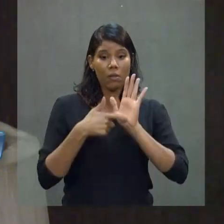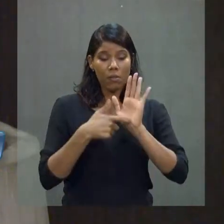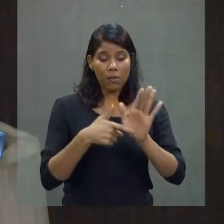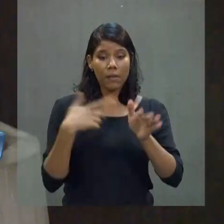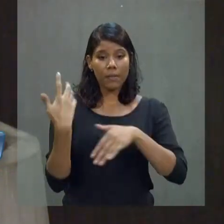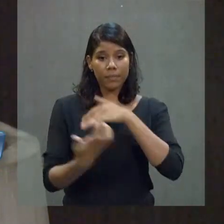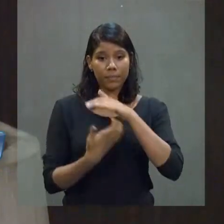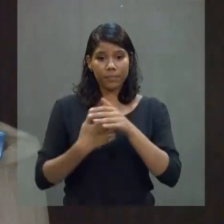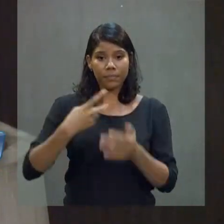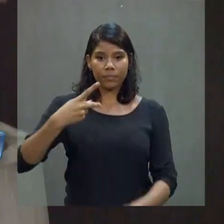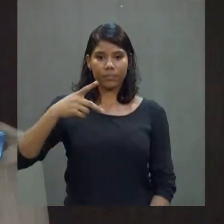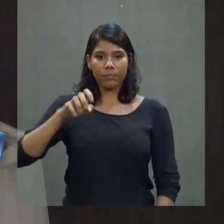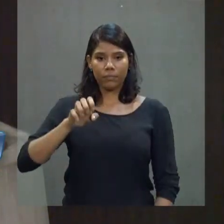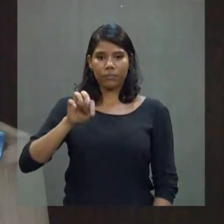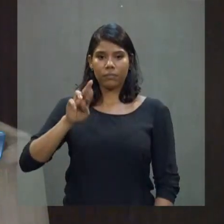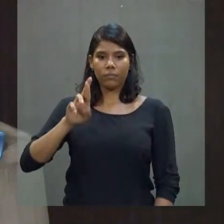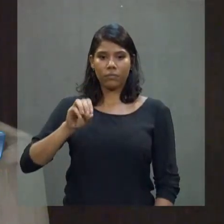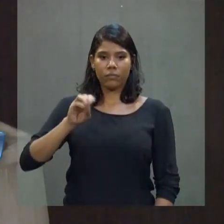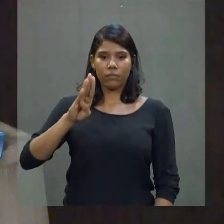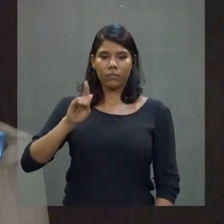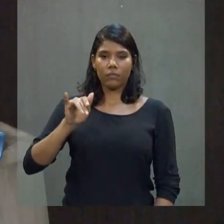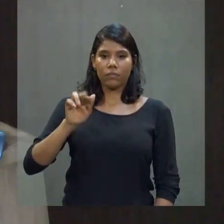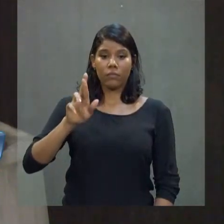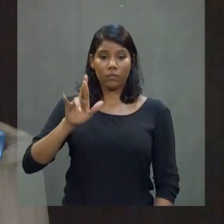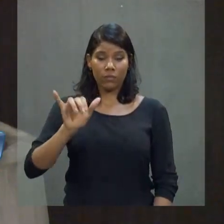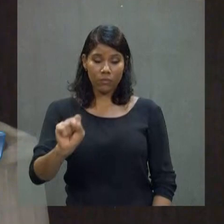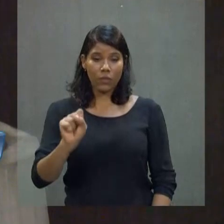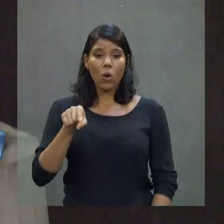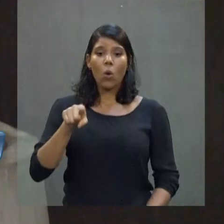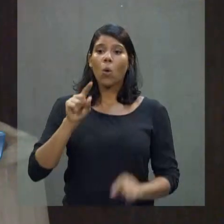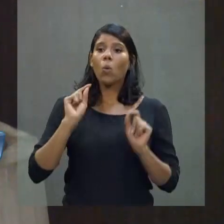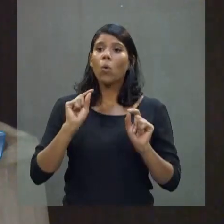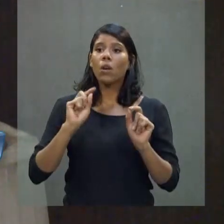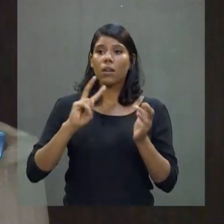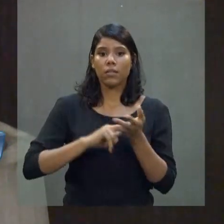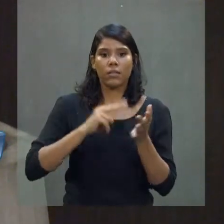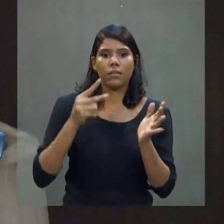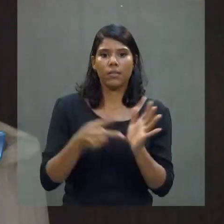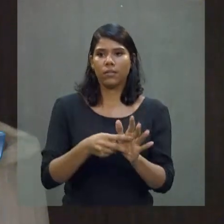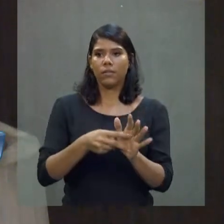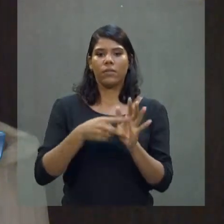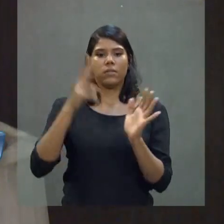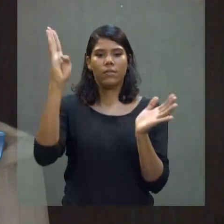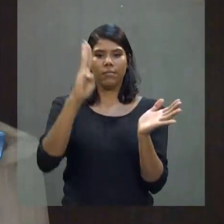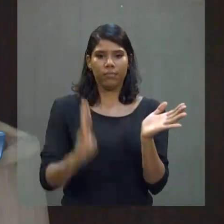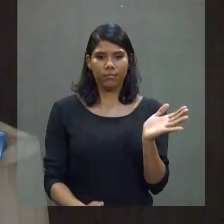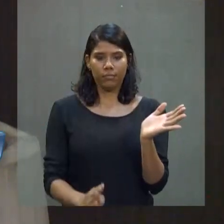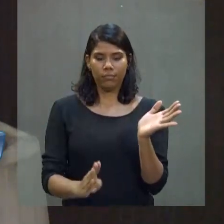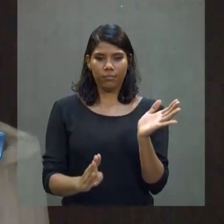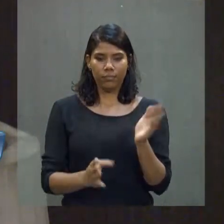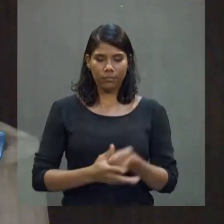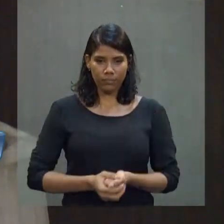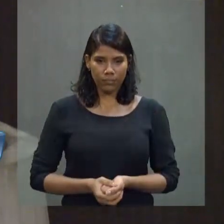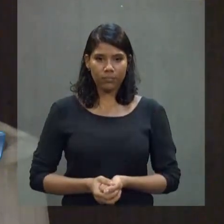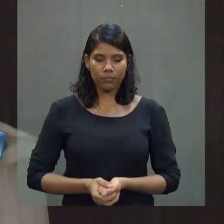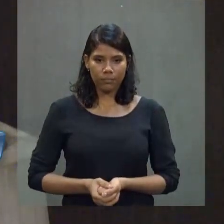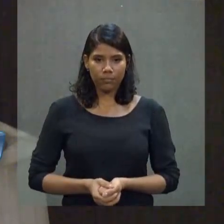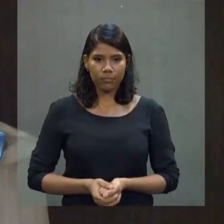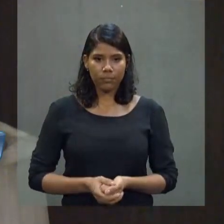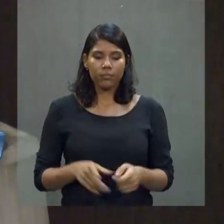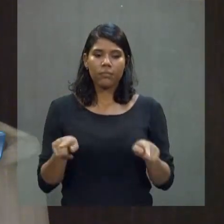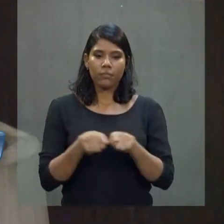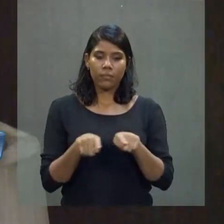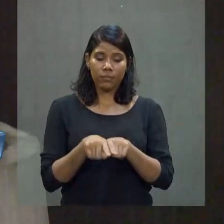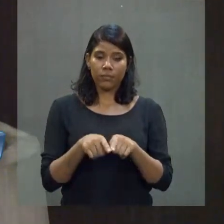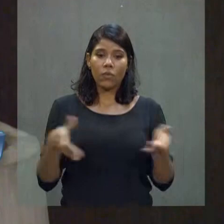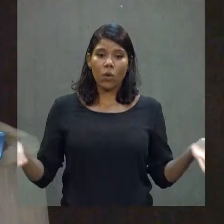brasileira ao longo dessas 8 décadas e o fato de que